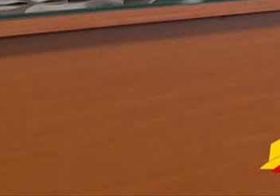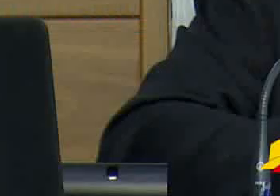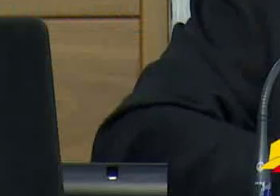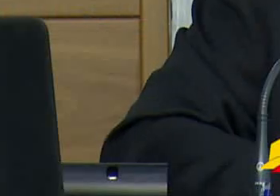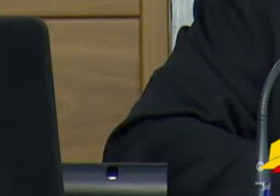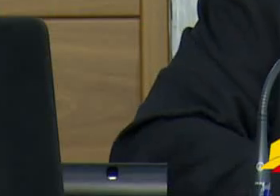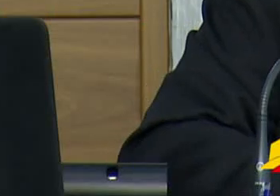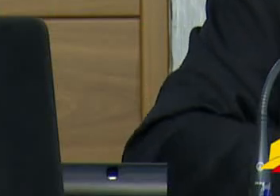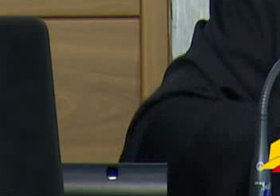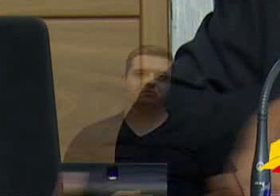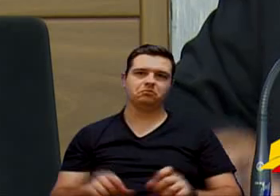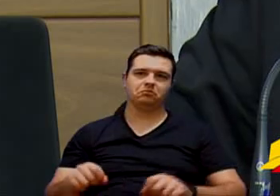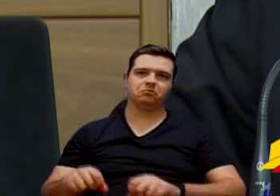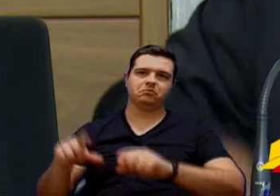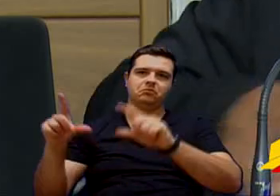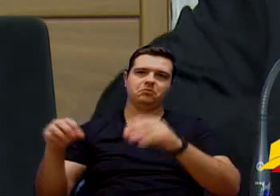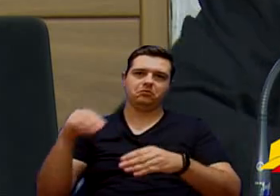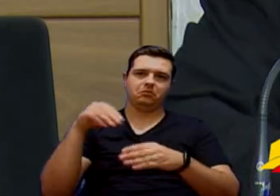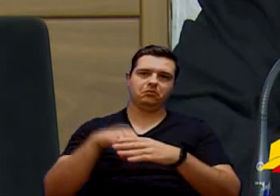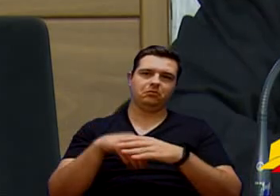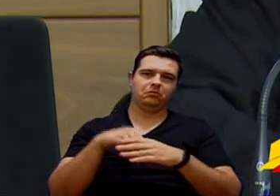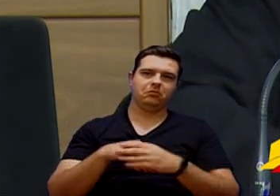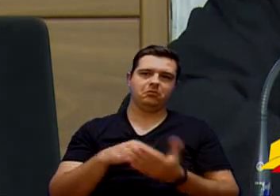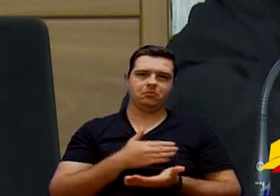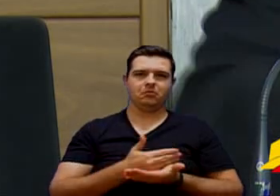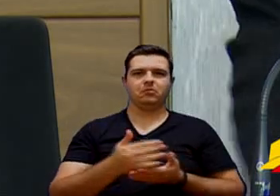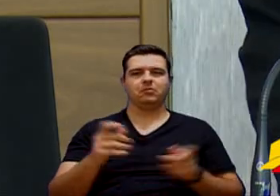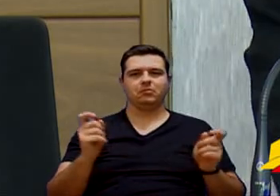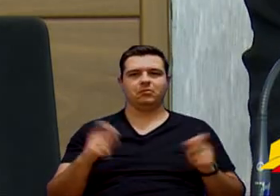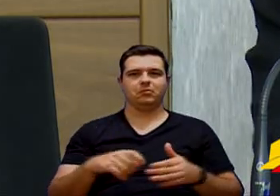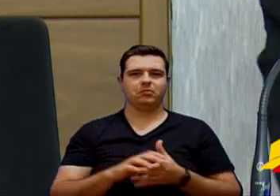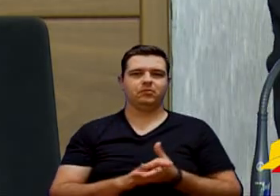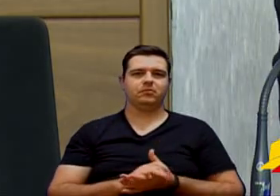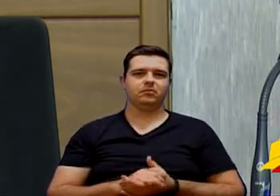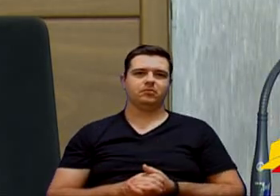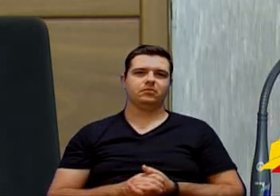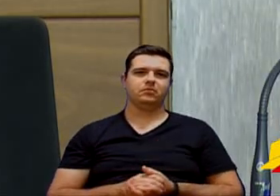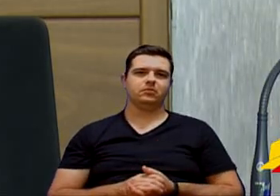Está aberto o painel de votação, senhores vereadores.